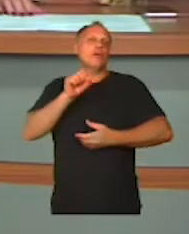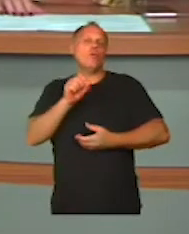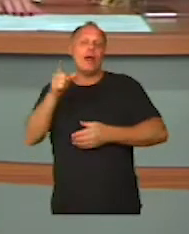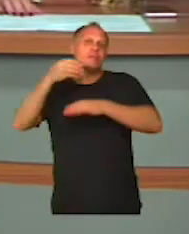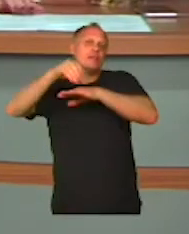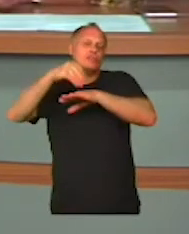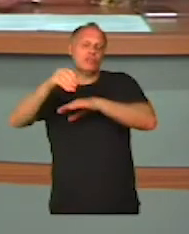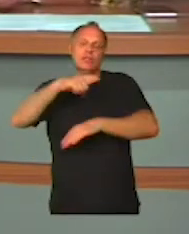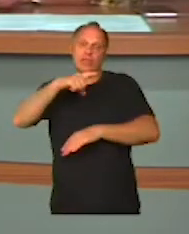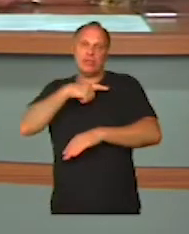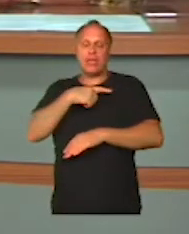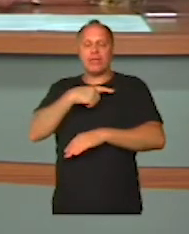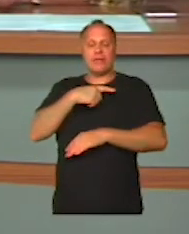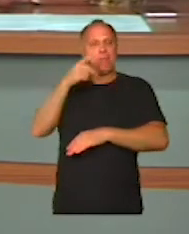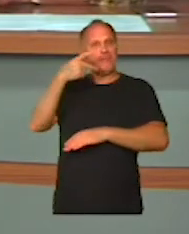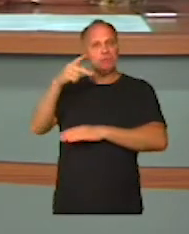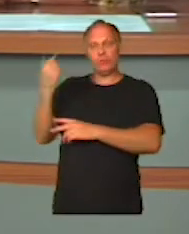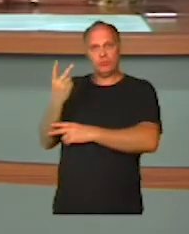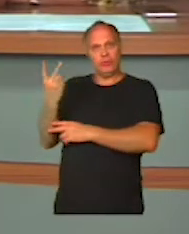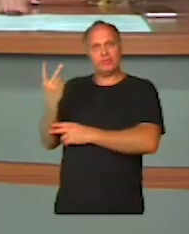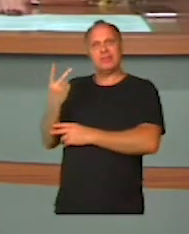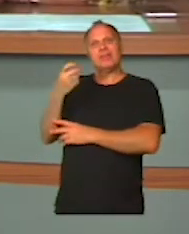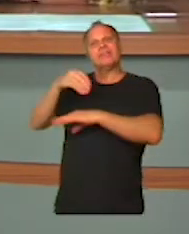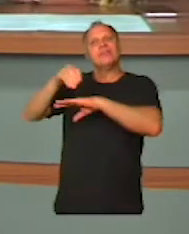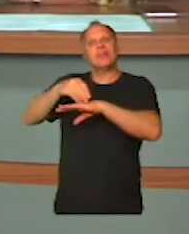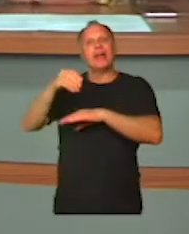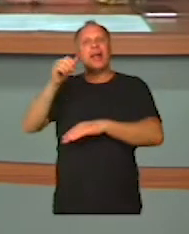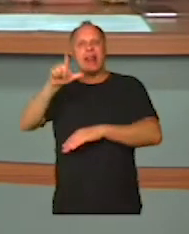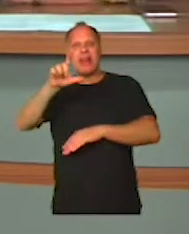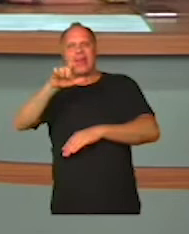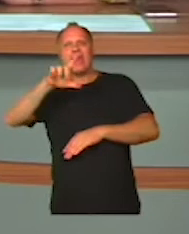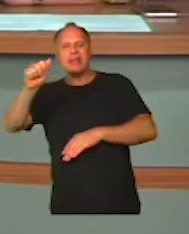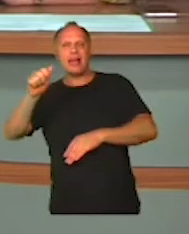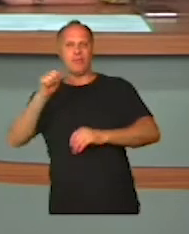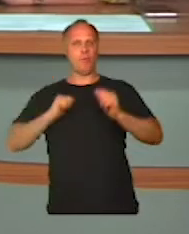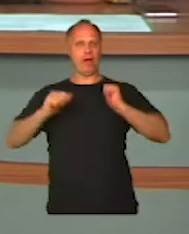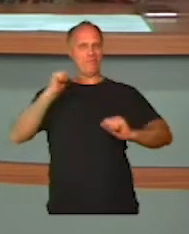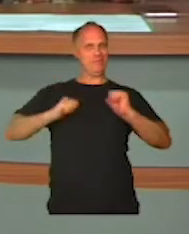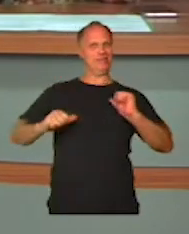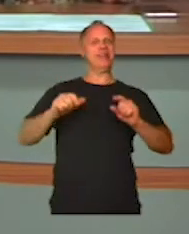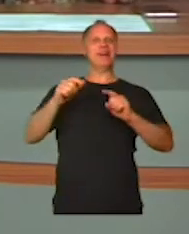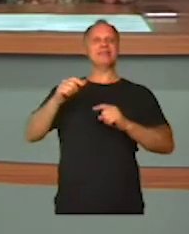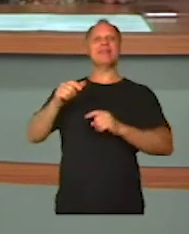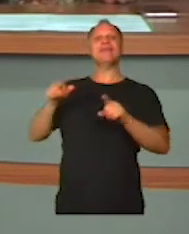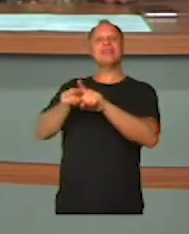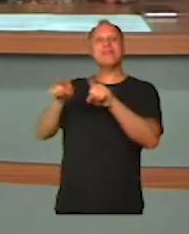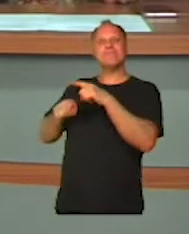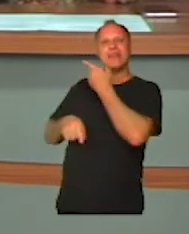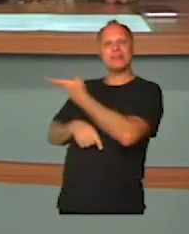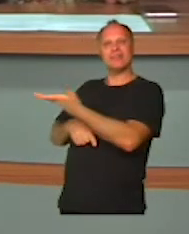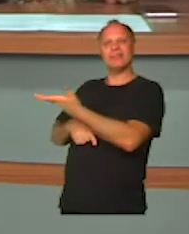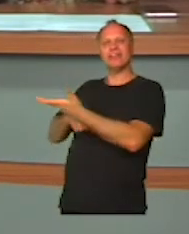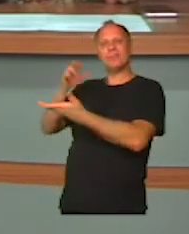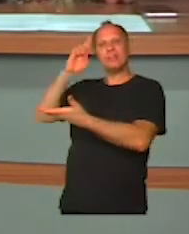dicas que vocês dão? Vocês dois, Leila, tu como atriz, você como diretor de teatro, Fábio, que vocês dão para as pessoas que querem